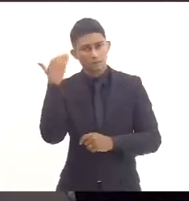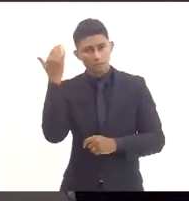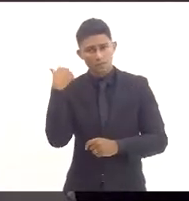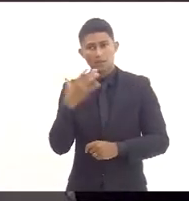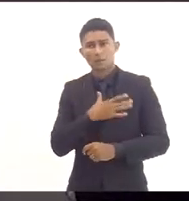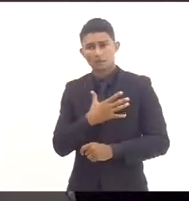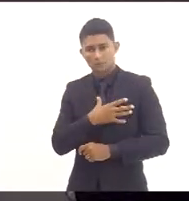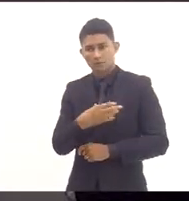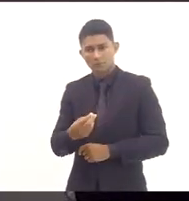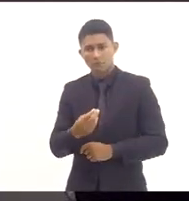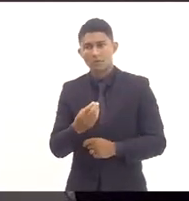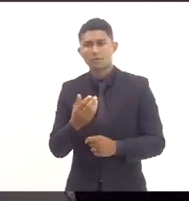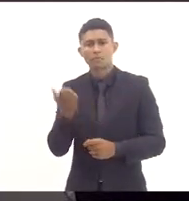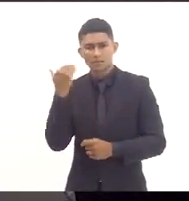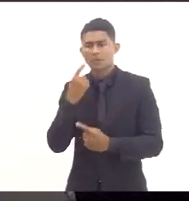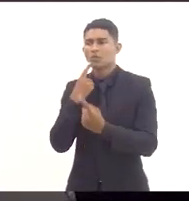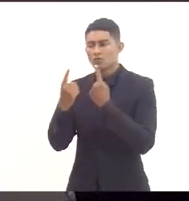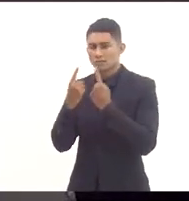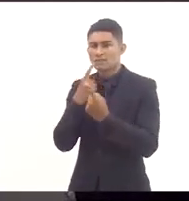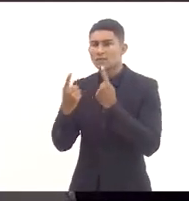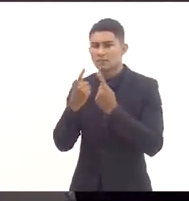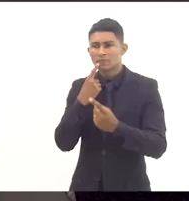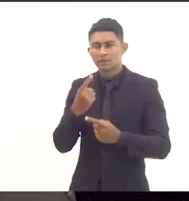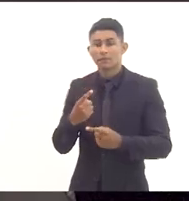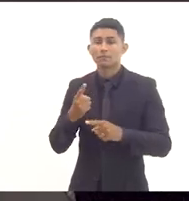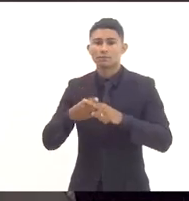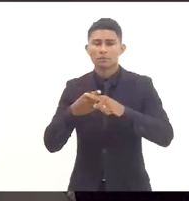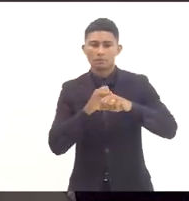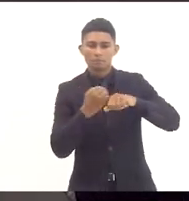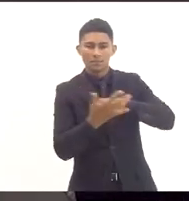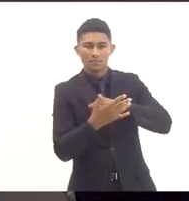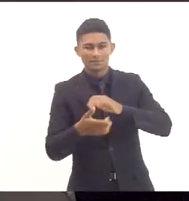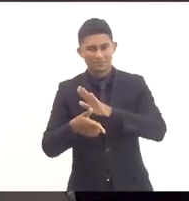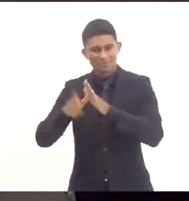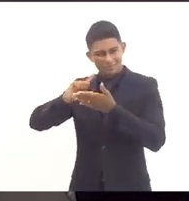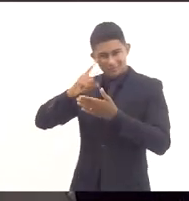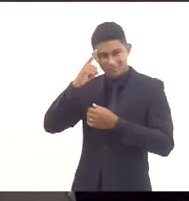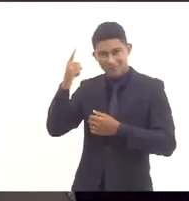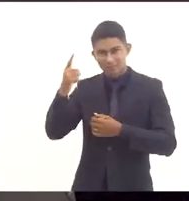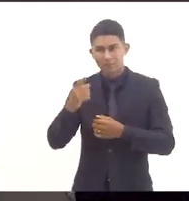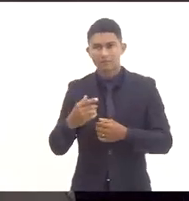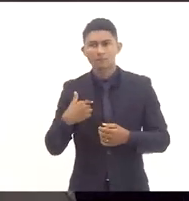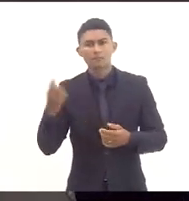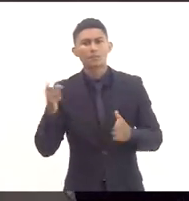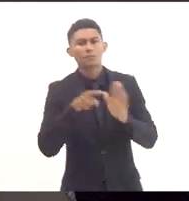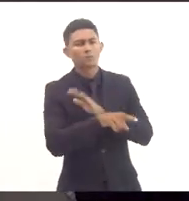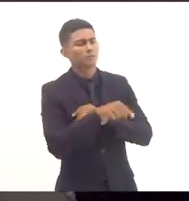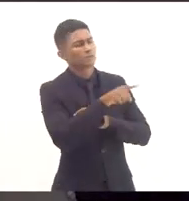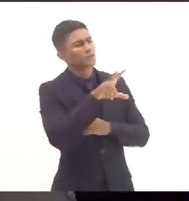filho ele tava mais e você